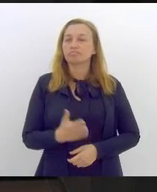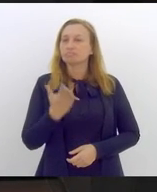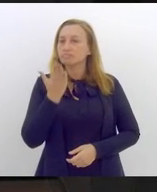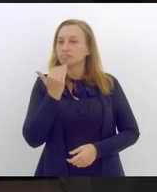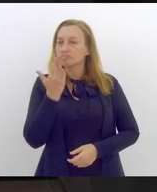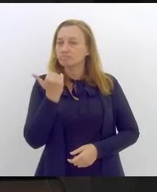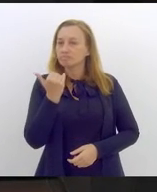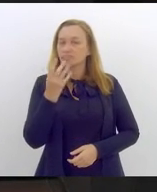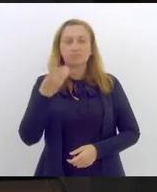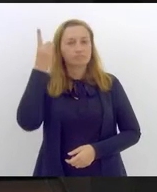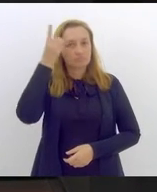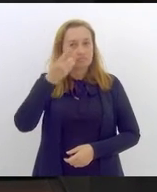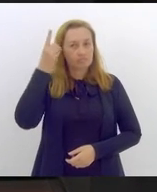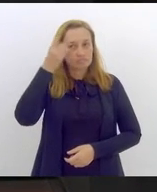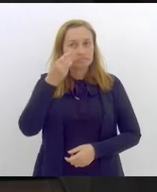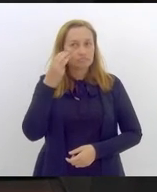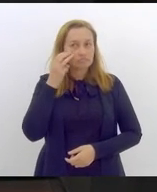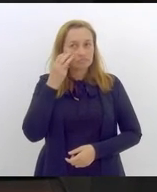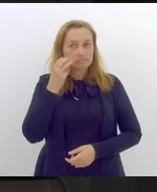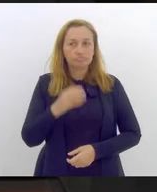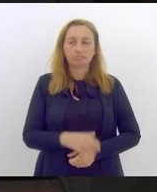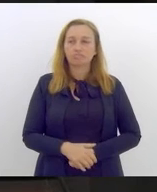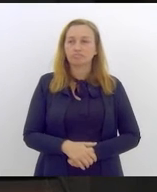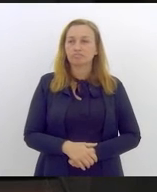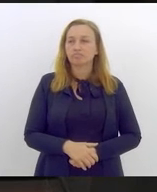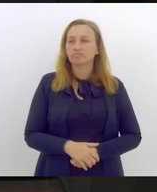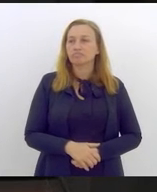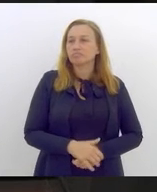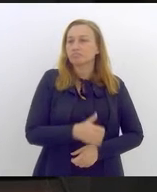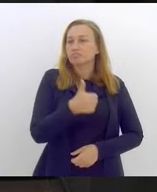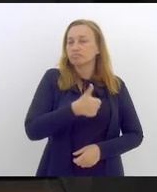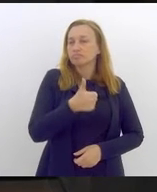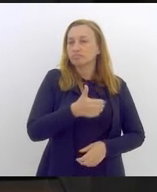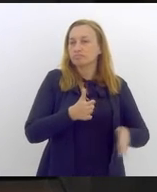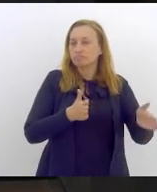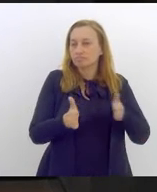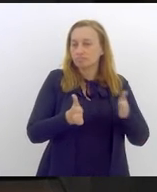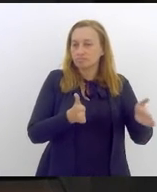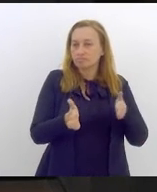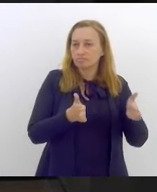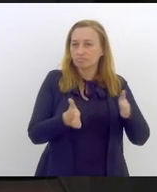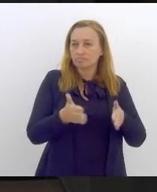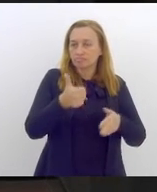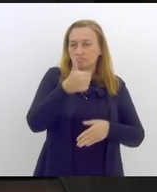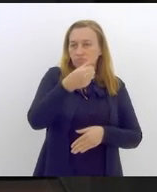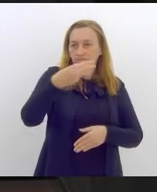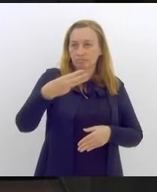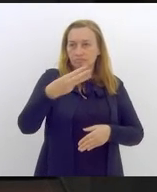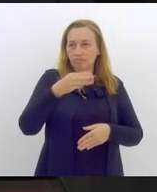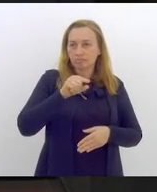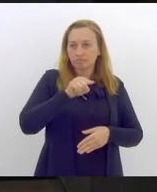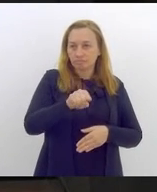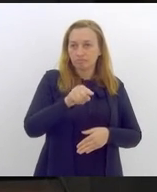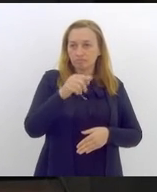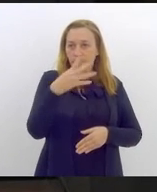Deputado valdeck que no primeiro quadrimestre era 13:44